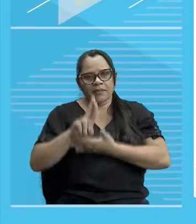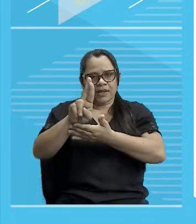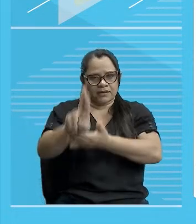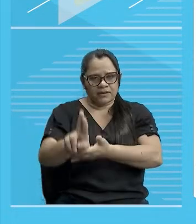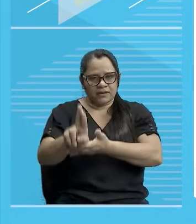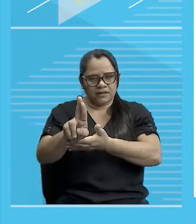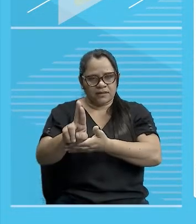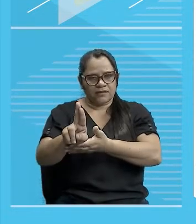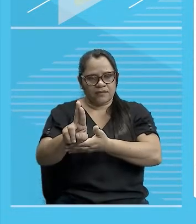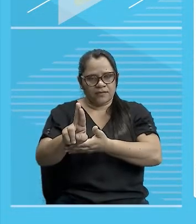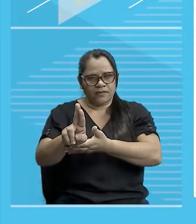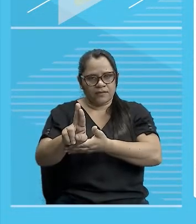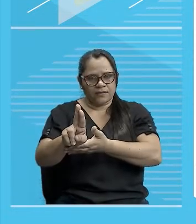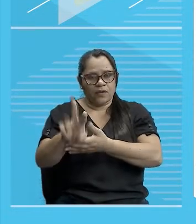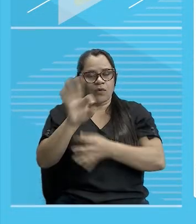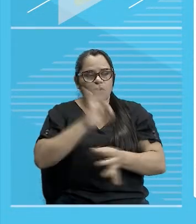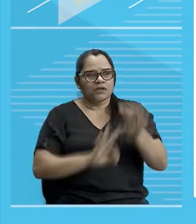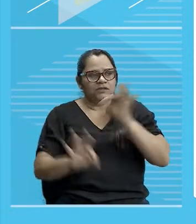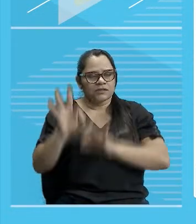operacional